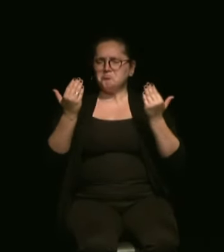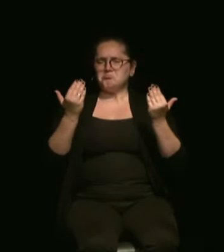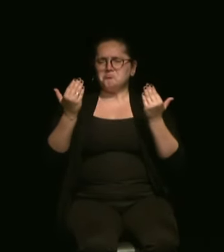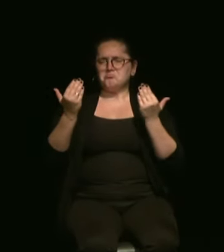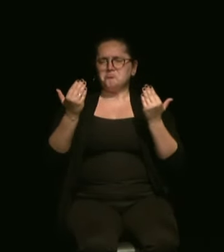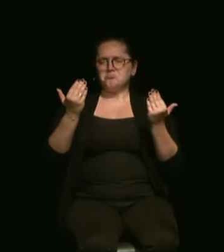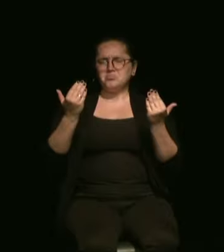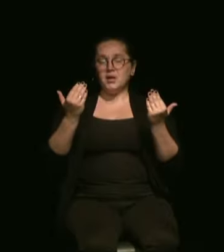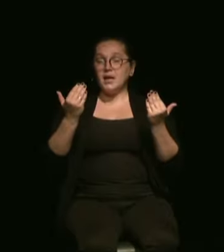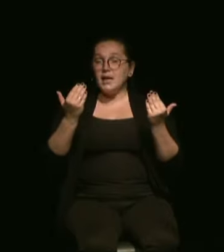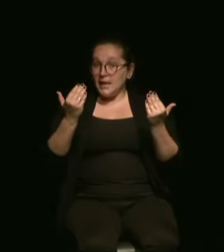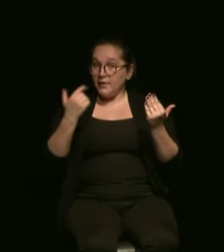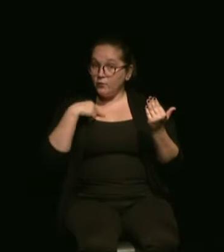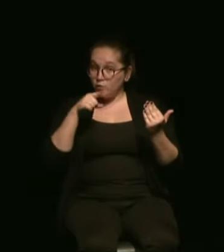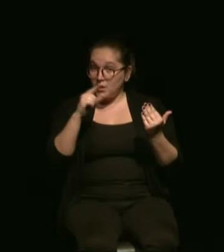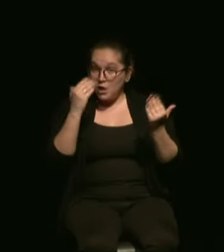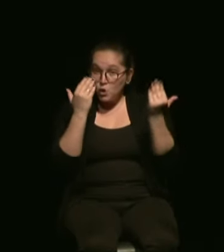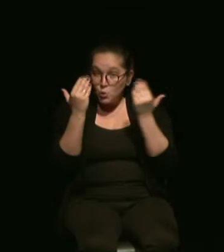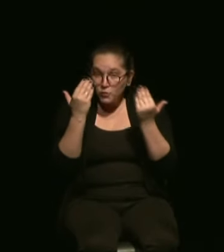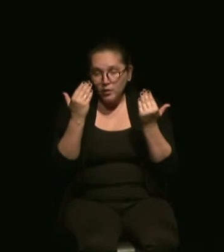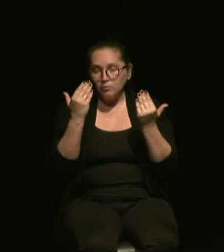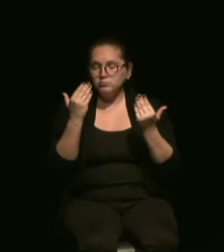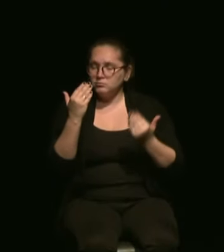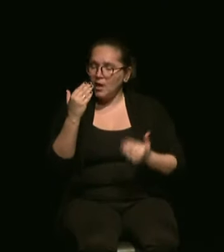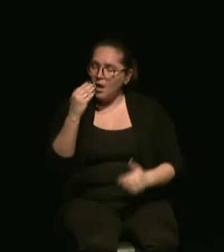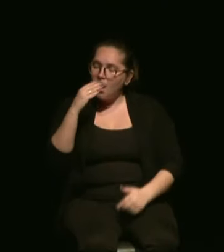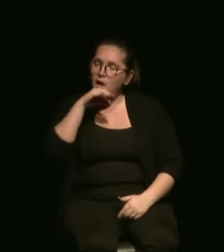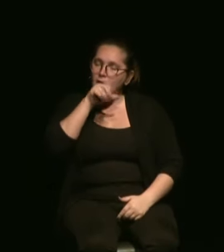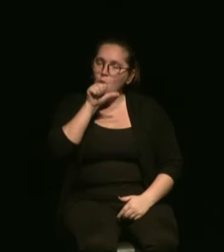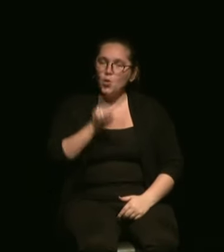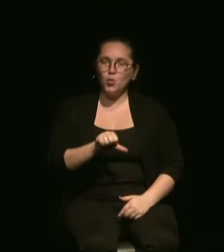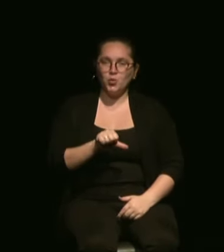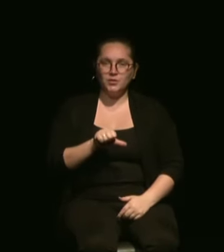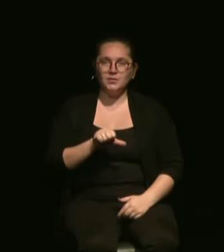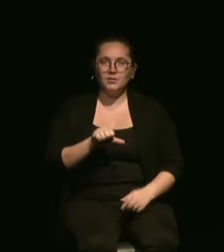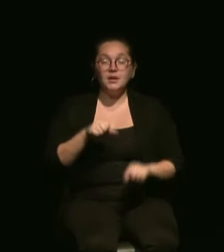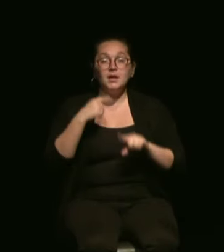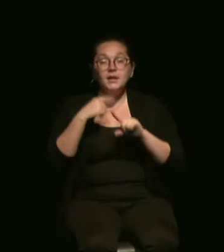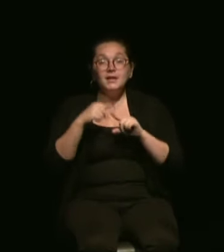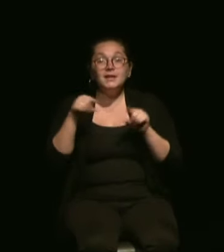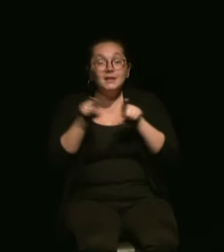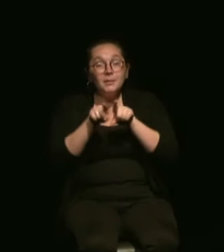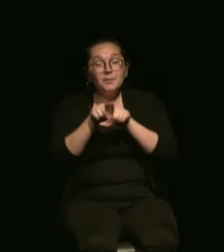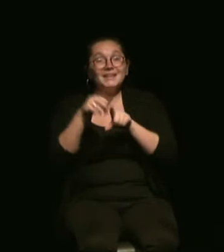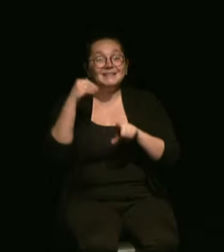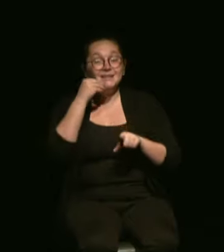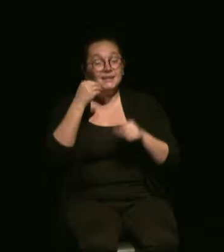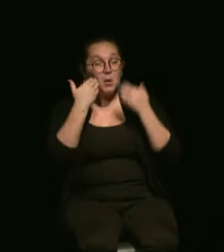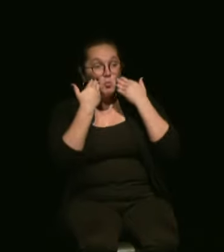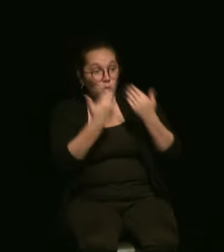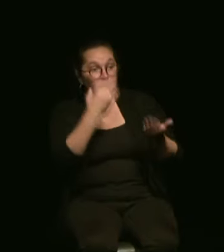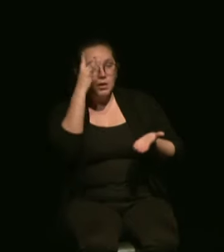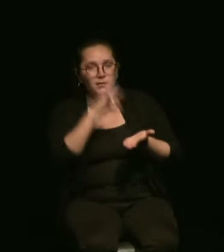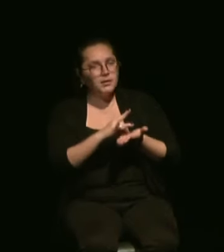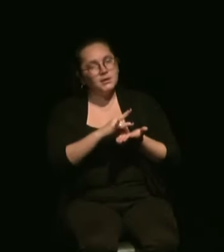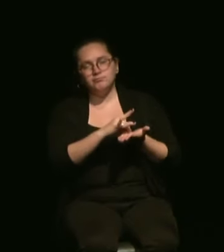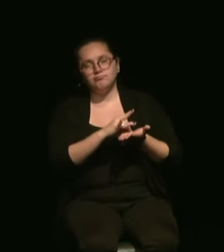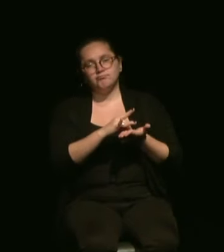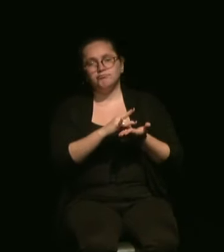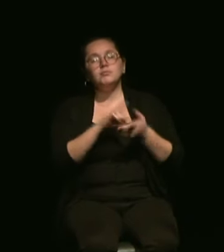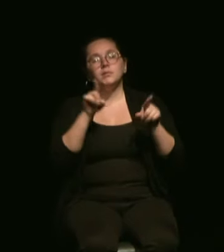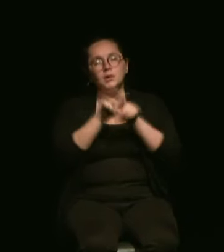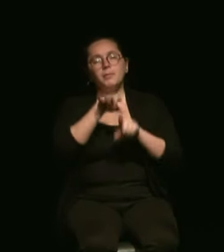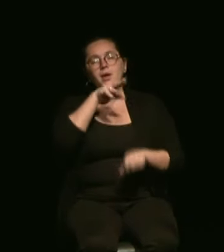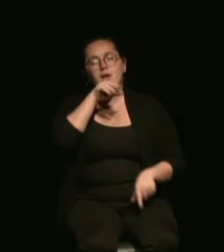duvidar da palavra. E porque é obsceno duvidar da palavra, é obsceno tentar provar que ela é verdadeira.